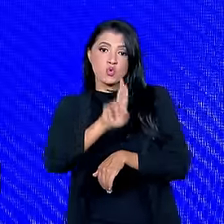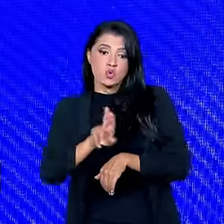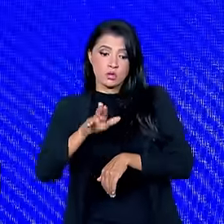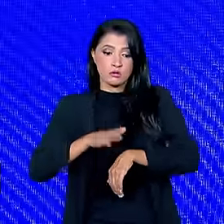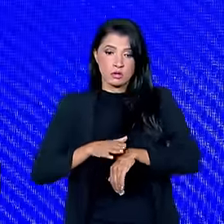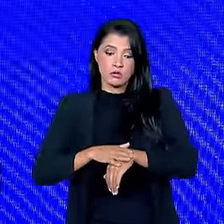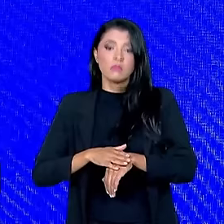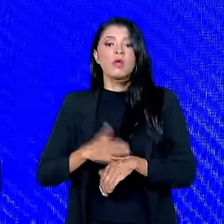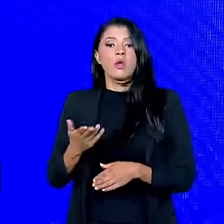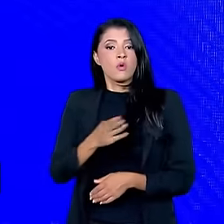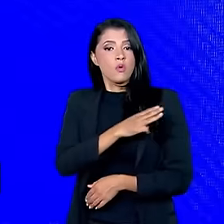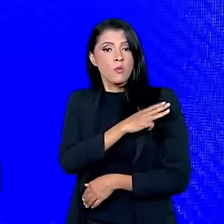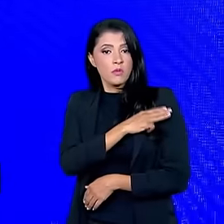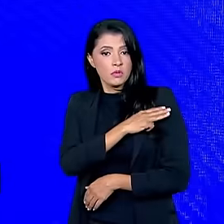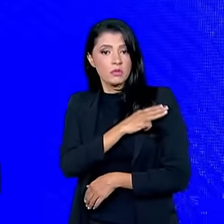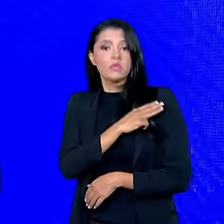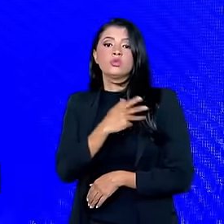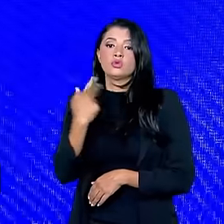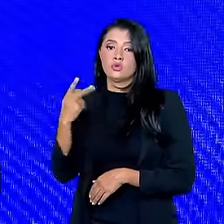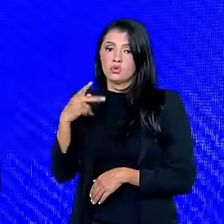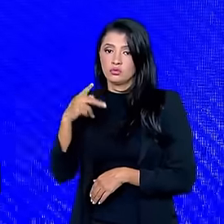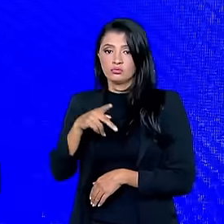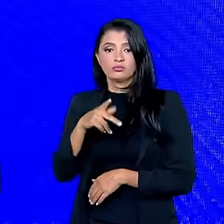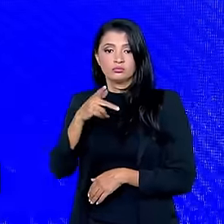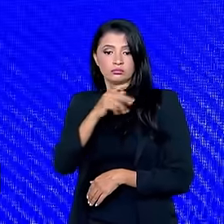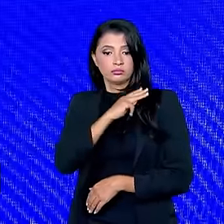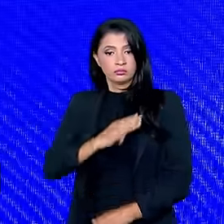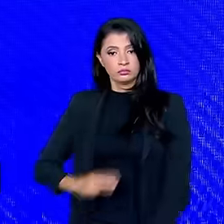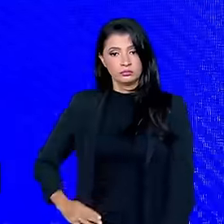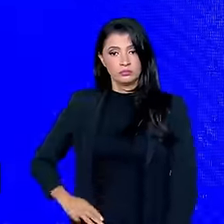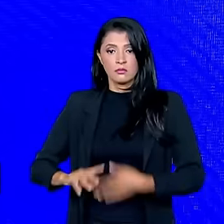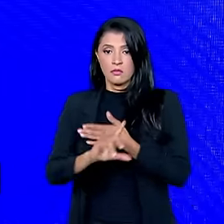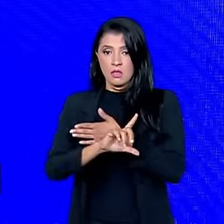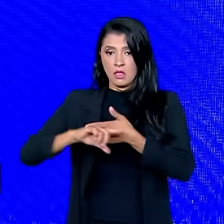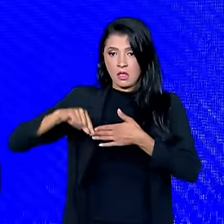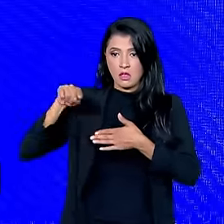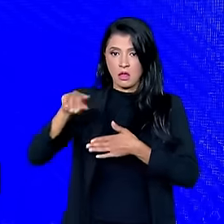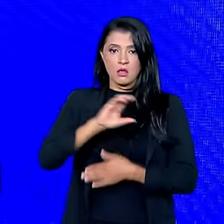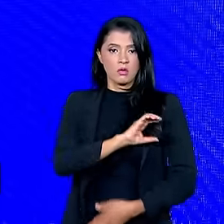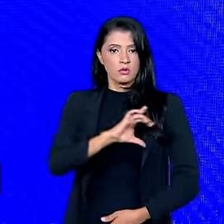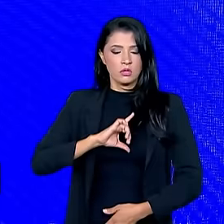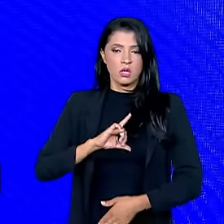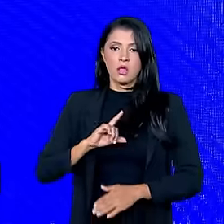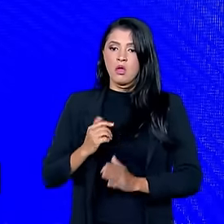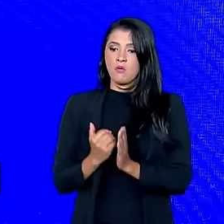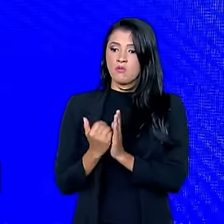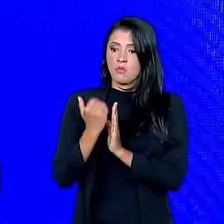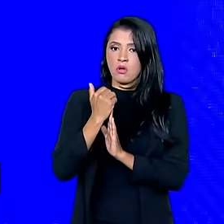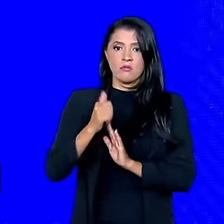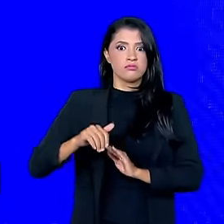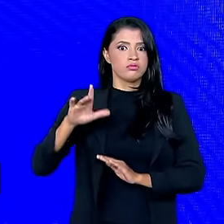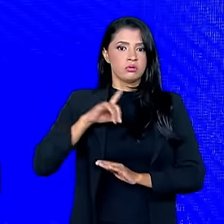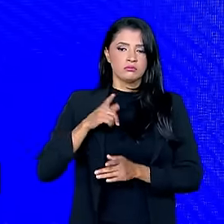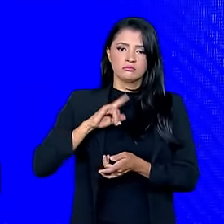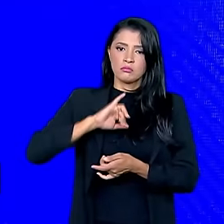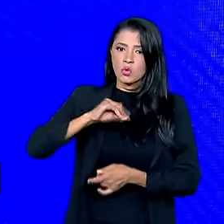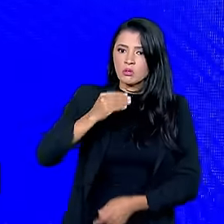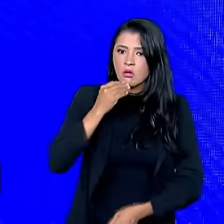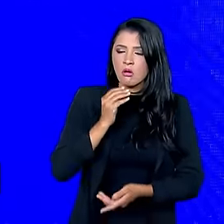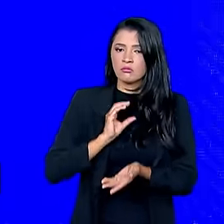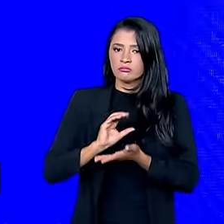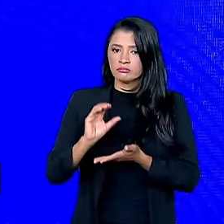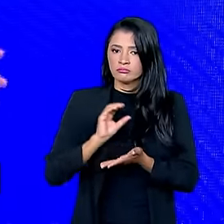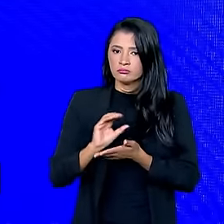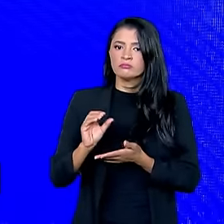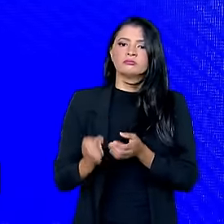o ministro, chefe da Casa Civil, que coordena o maior programa, eu diria, de oportunidades de investimentos lançados por um governo